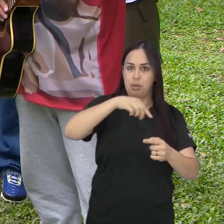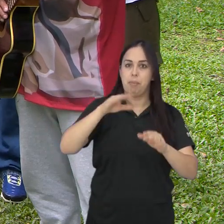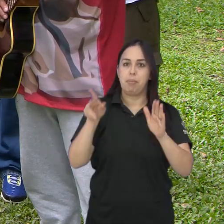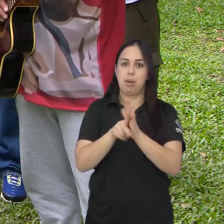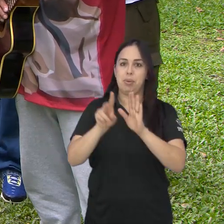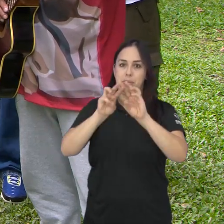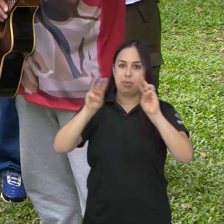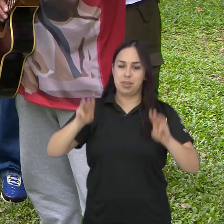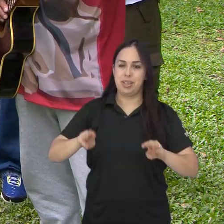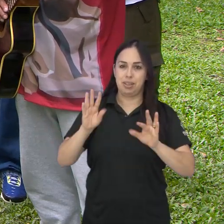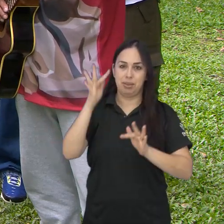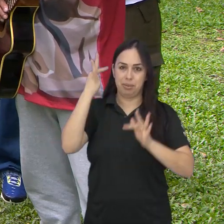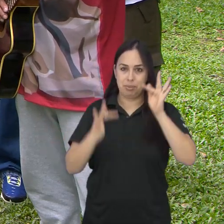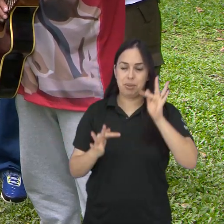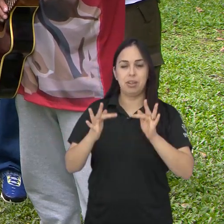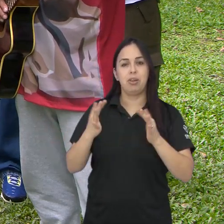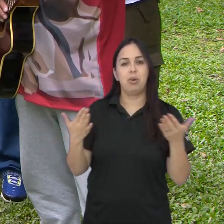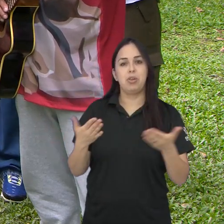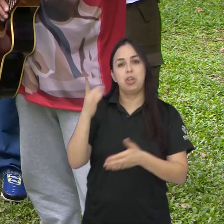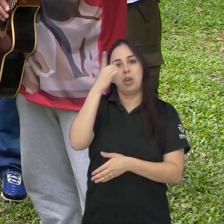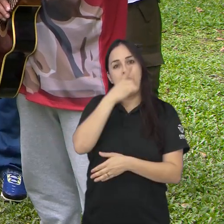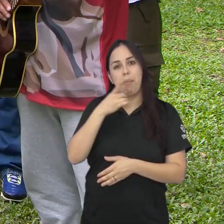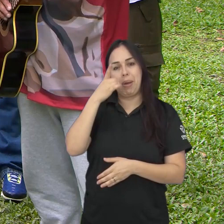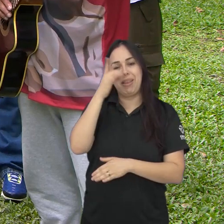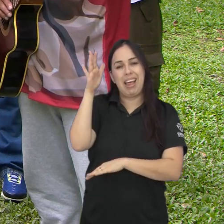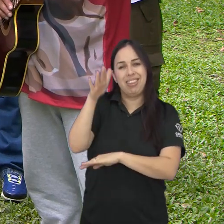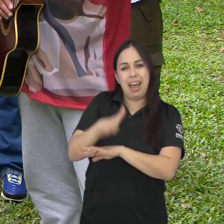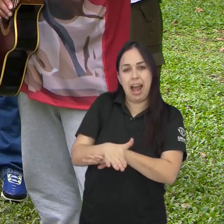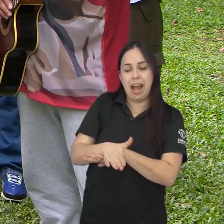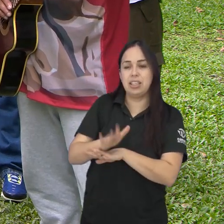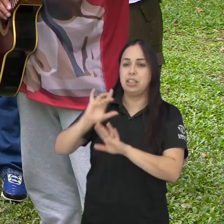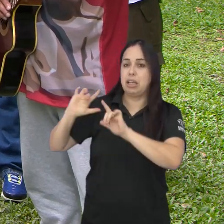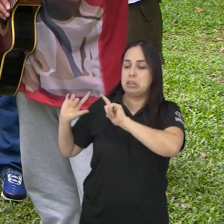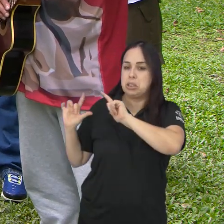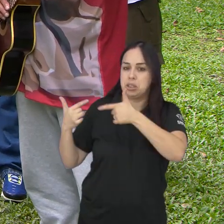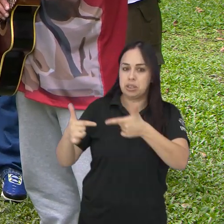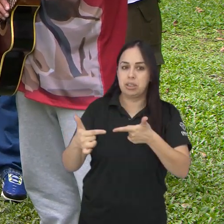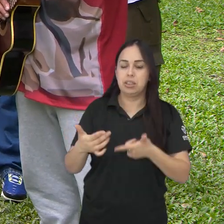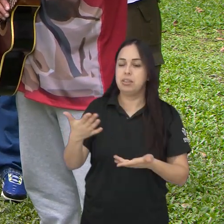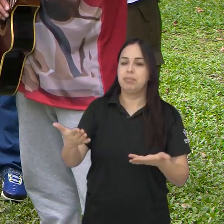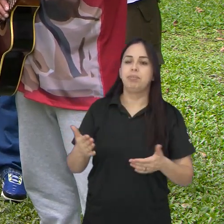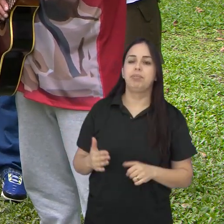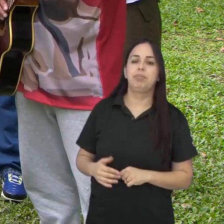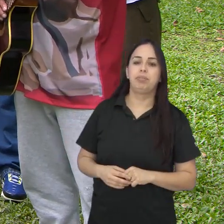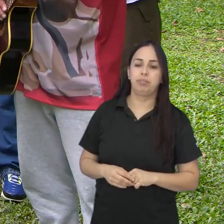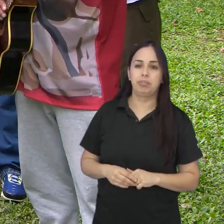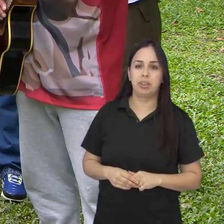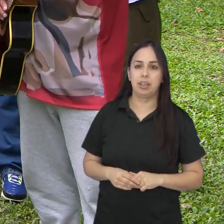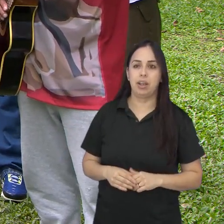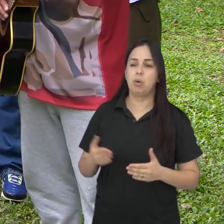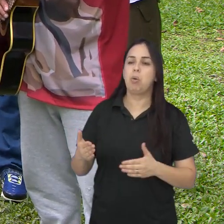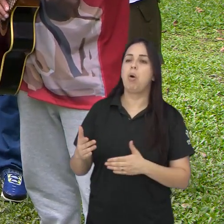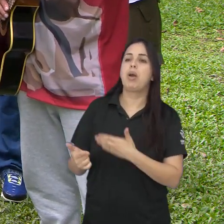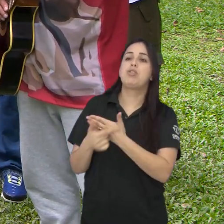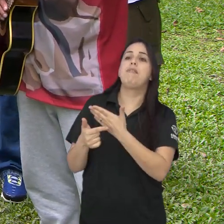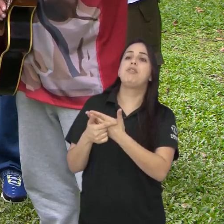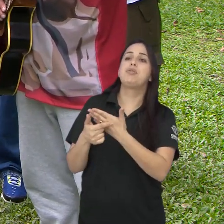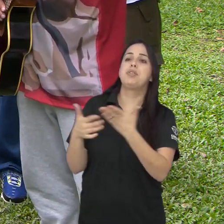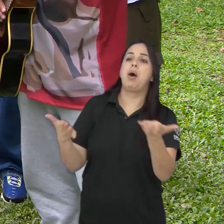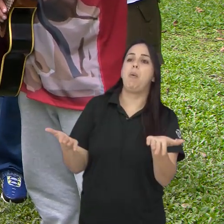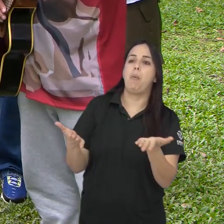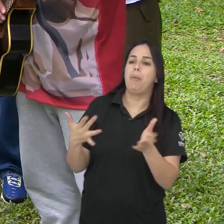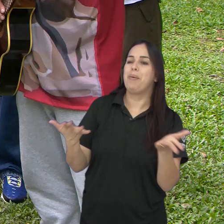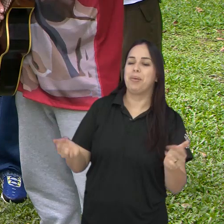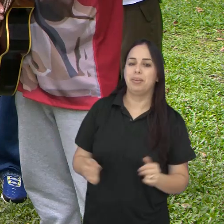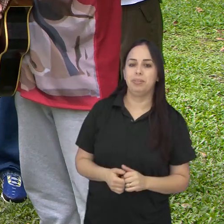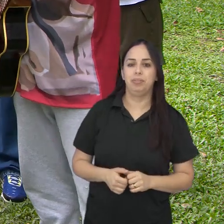Folclore. A gente está aqui nessa tarde de domingo, toda essa tradição aqui acontecendo. Luciano, eu queria falar, qual que é o seu papel de mestre